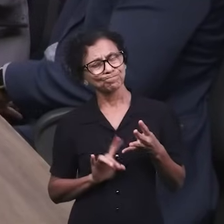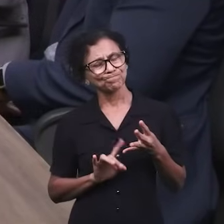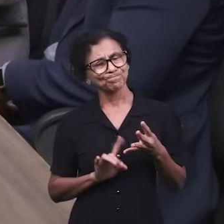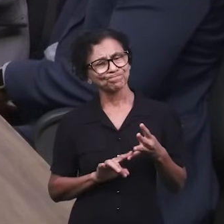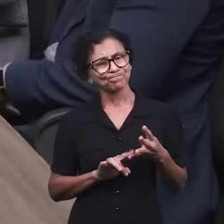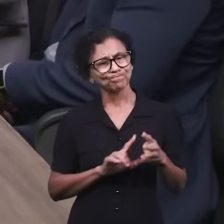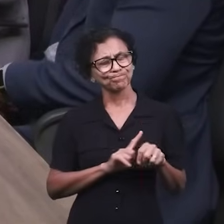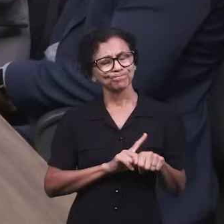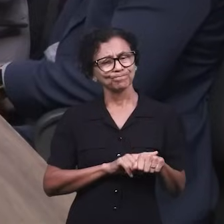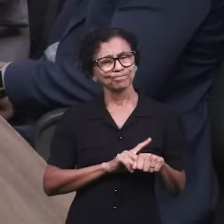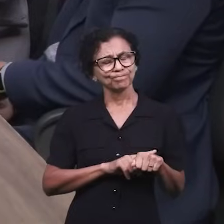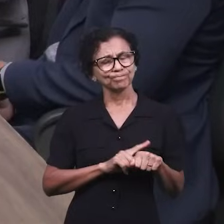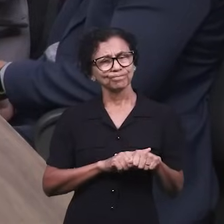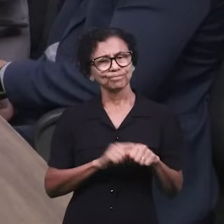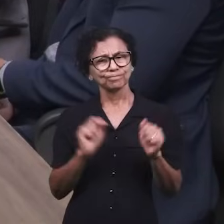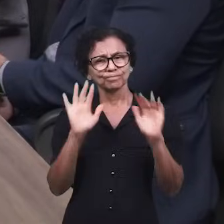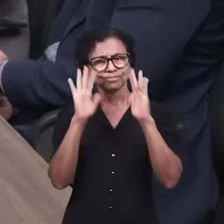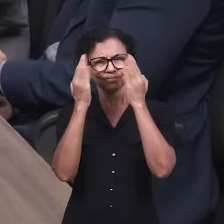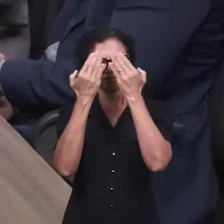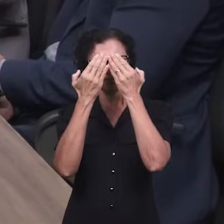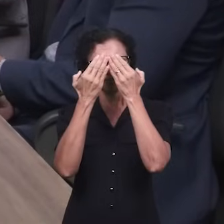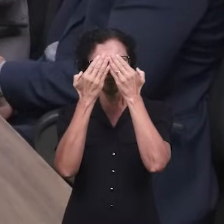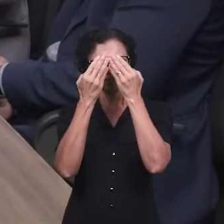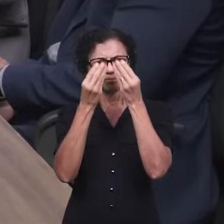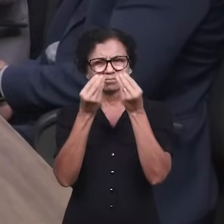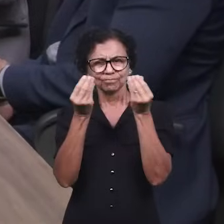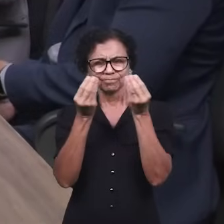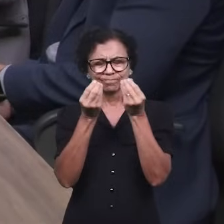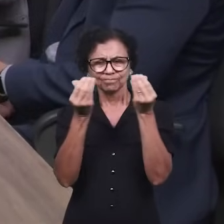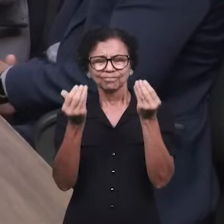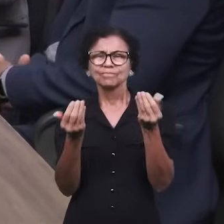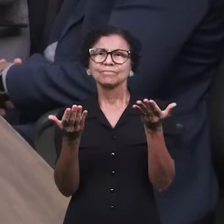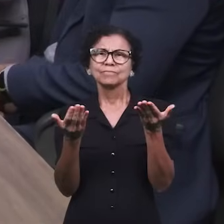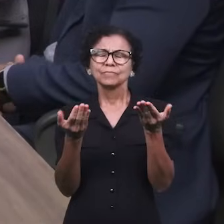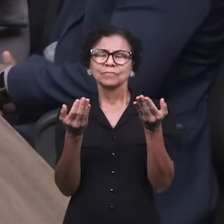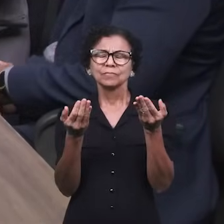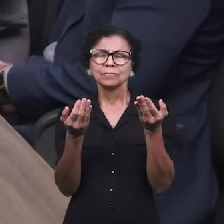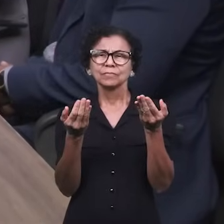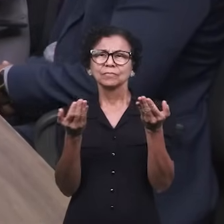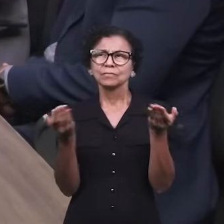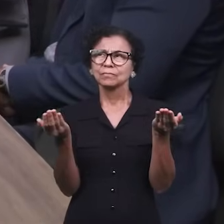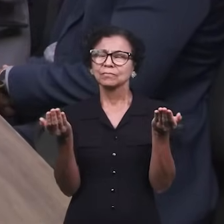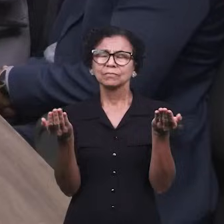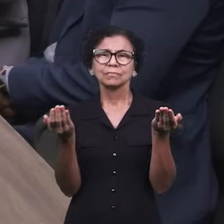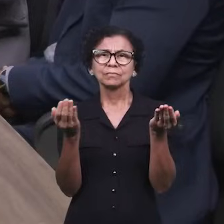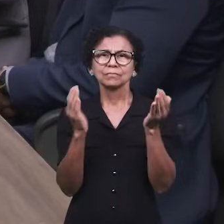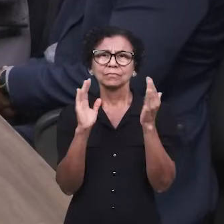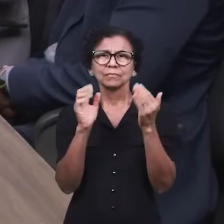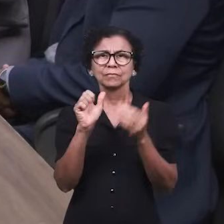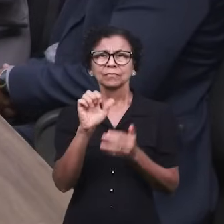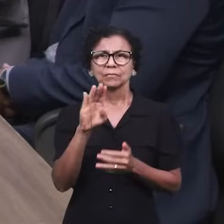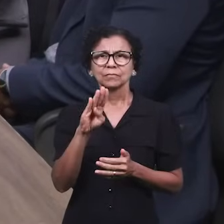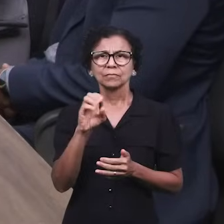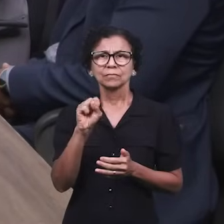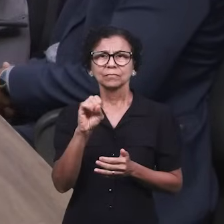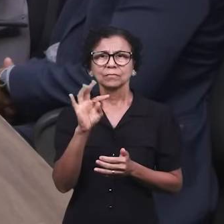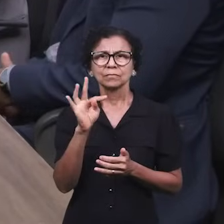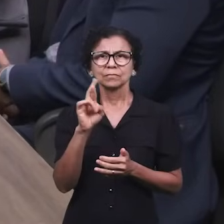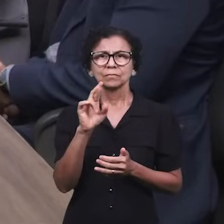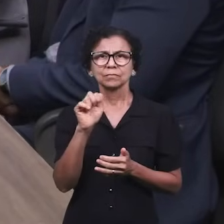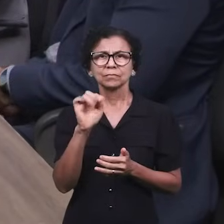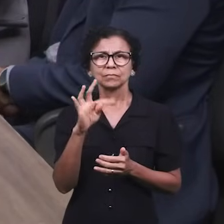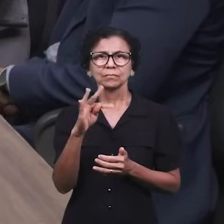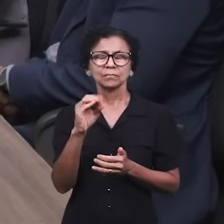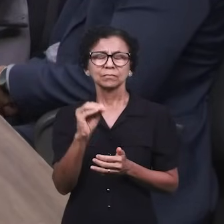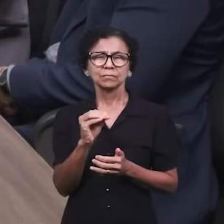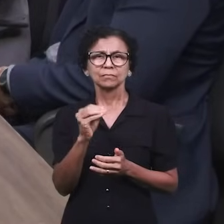difícil de você visualizar o tempo. Uhum. Para não falar impossível, não é? Mas eu gostaria que o